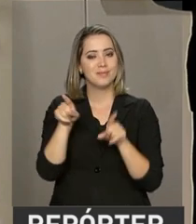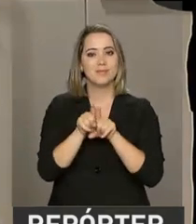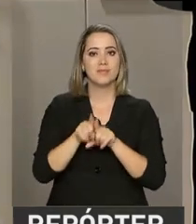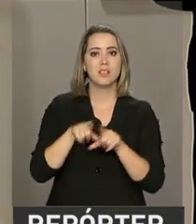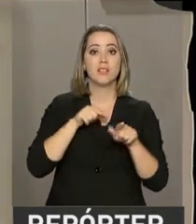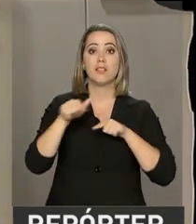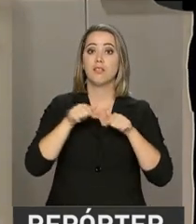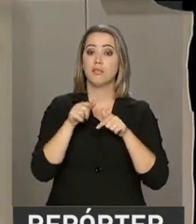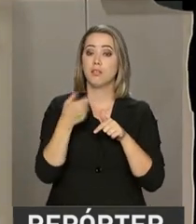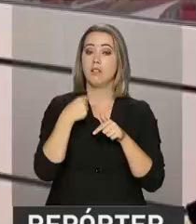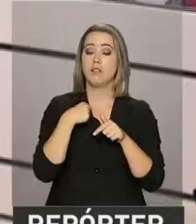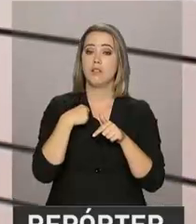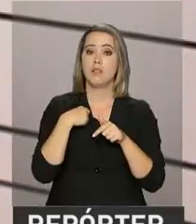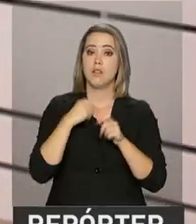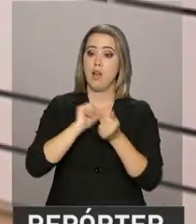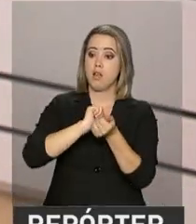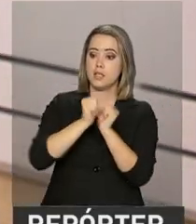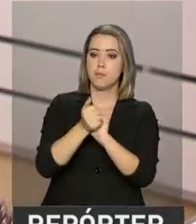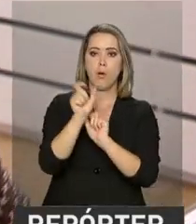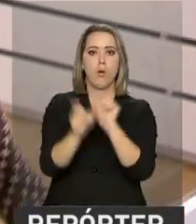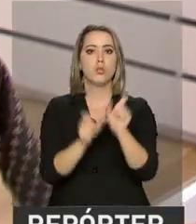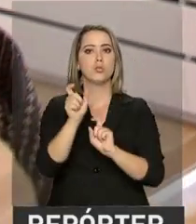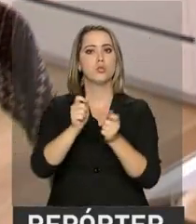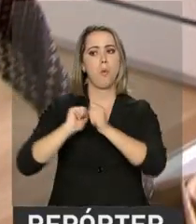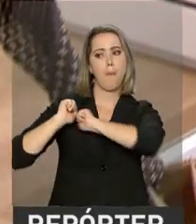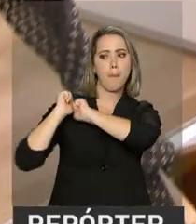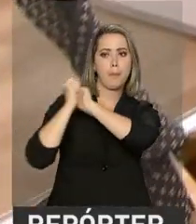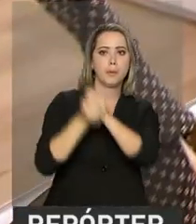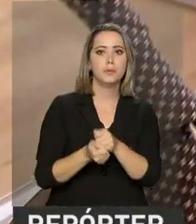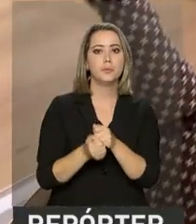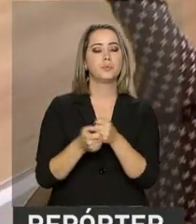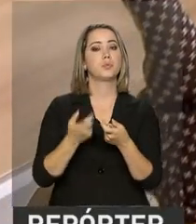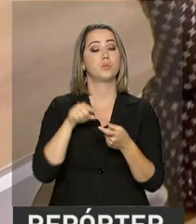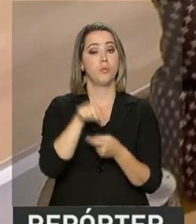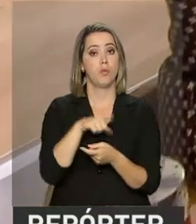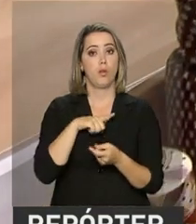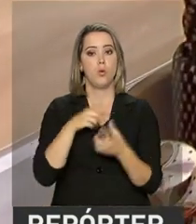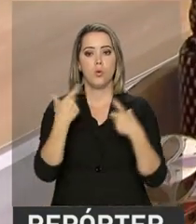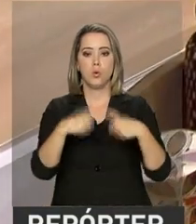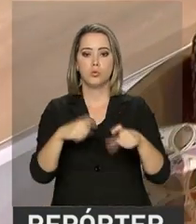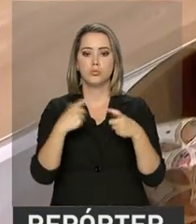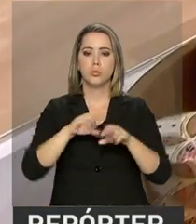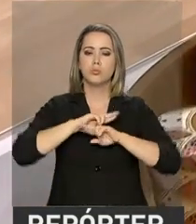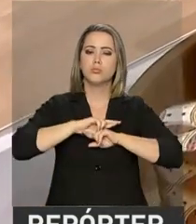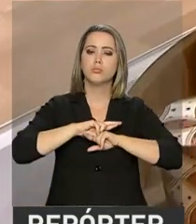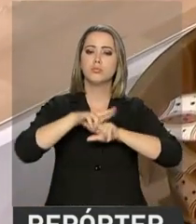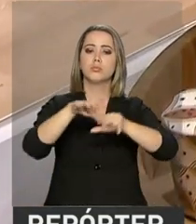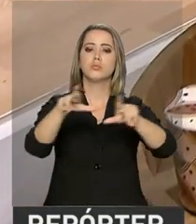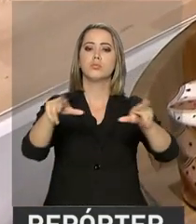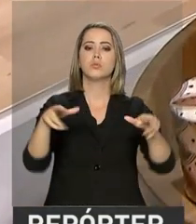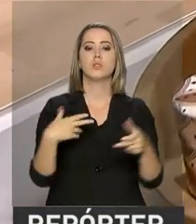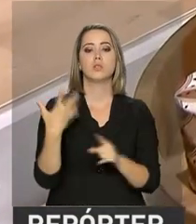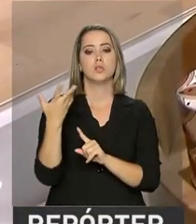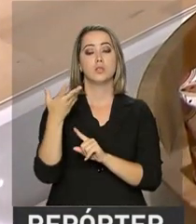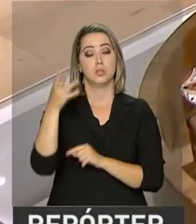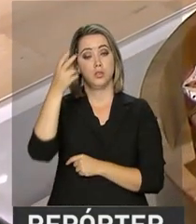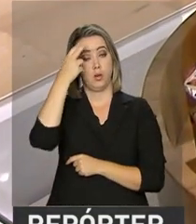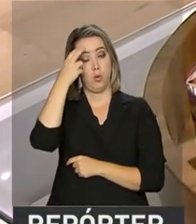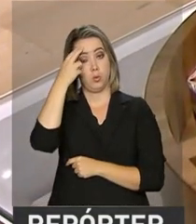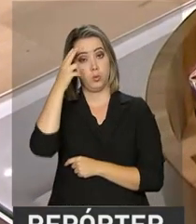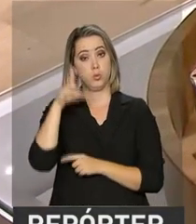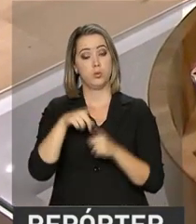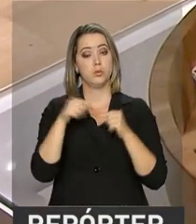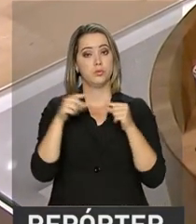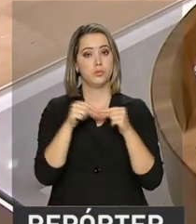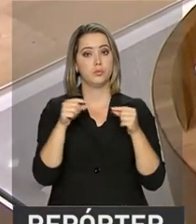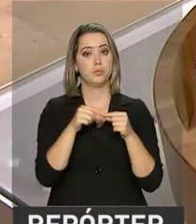praticar esportes como Judô a casa Japão é um ponto de difusão de todos os elementos da genuína cultura japonesa para